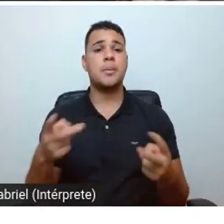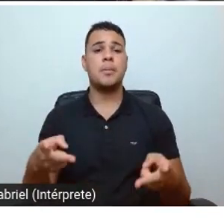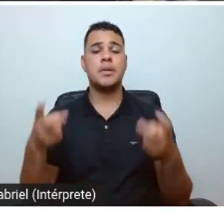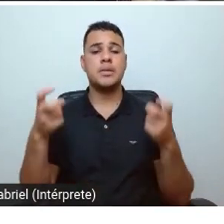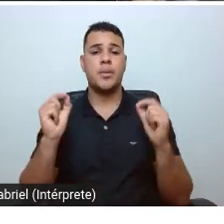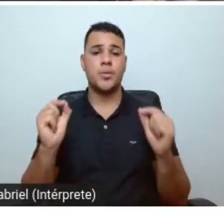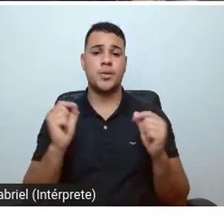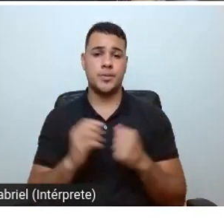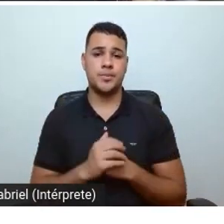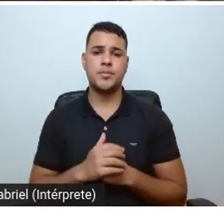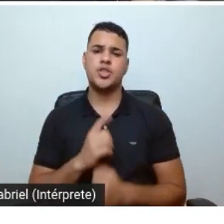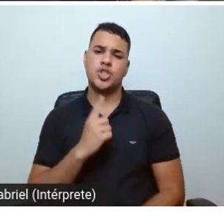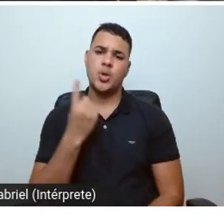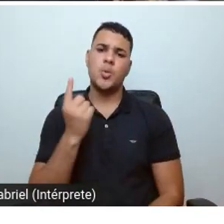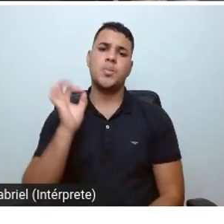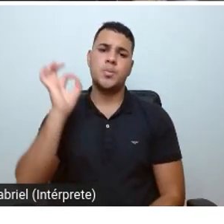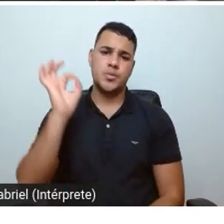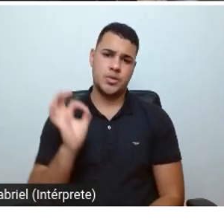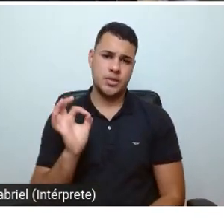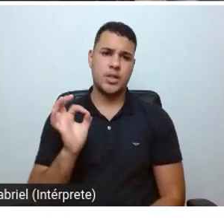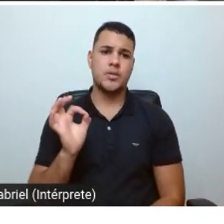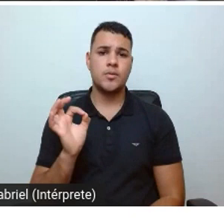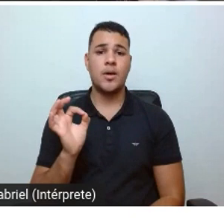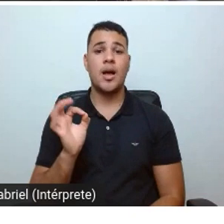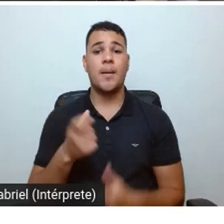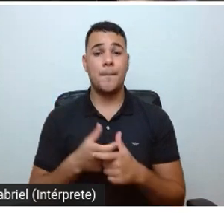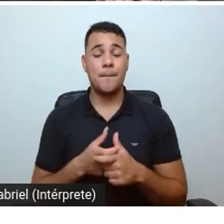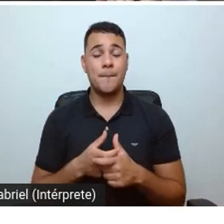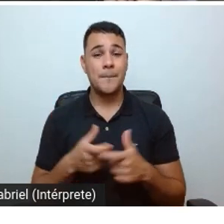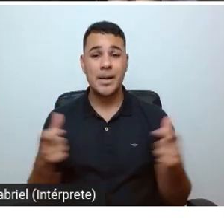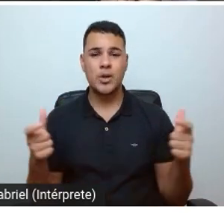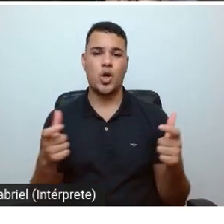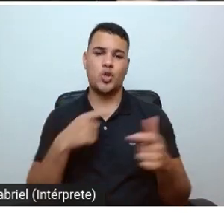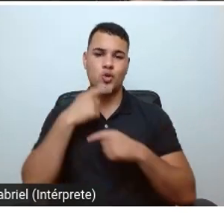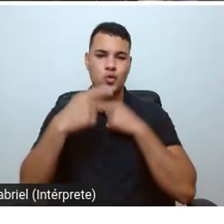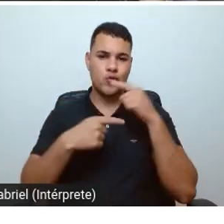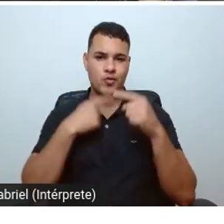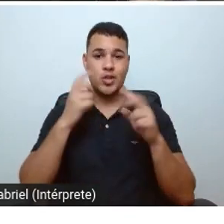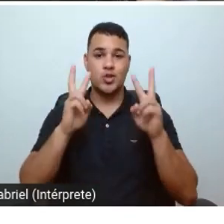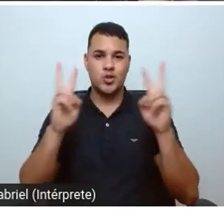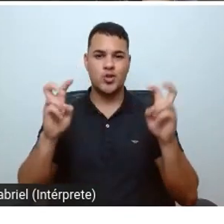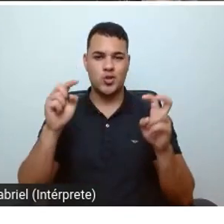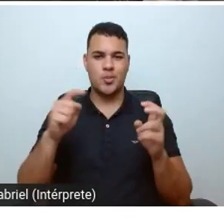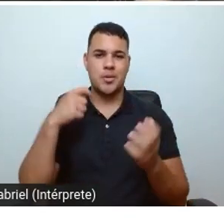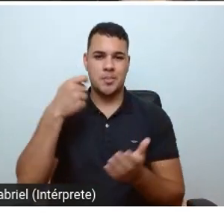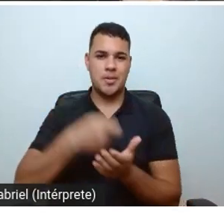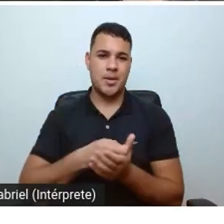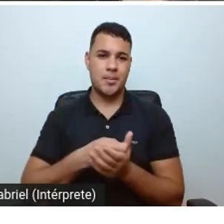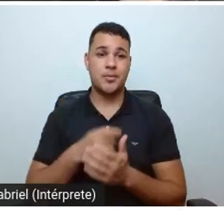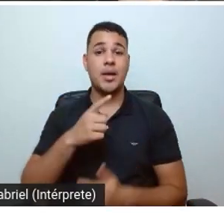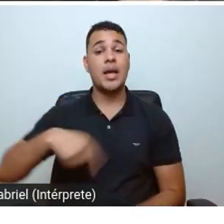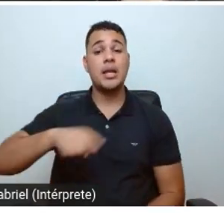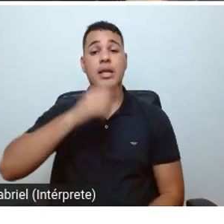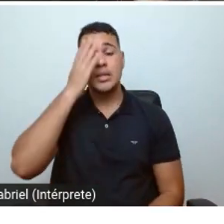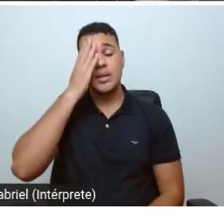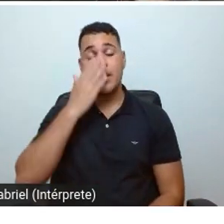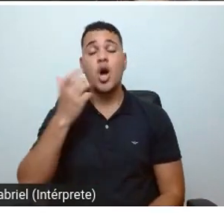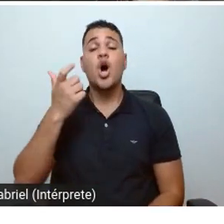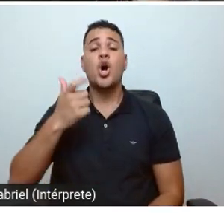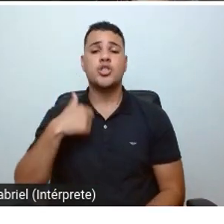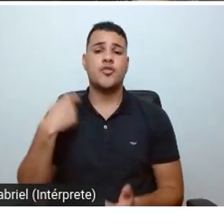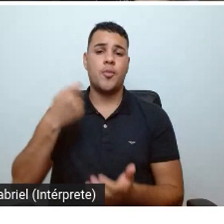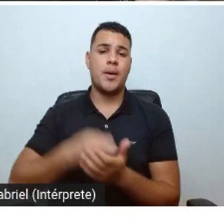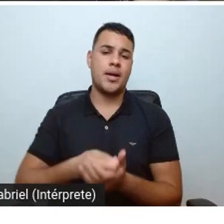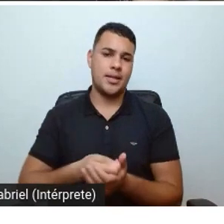Quando era 1%, a maior parte da dúvida de pagamento era onde eu posso pagar. E